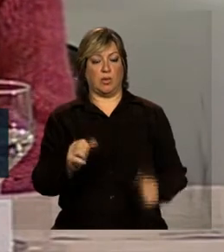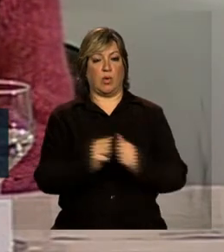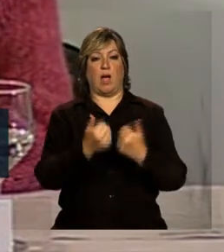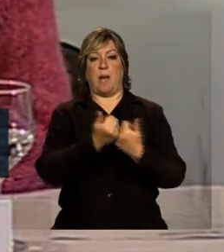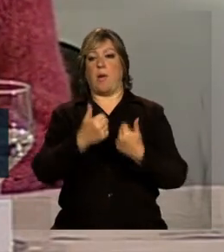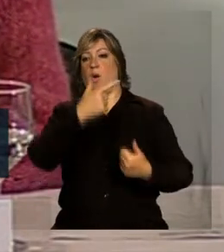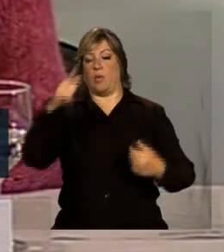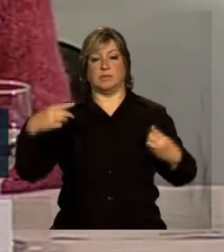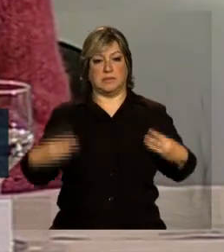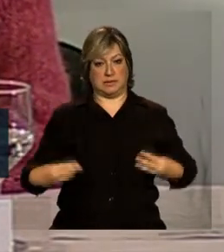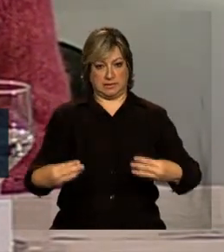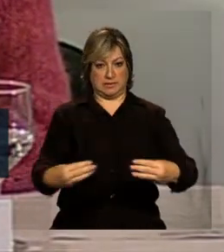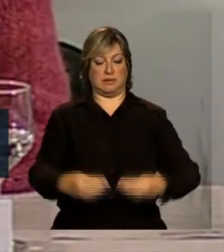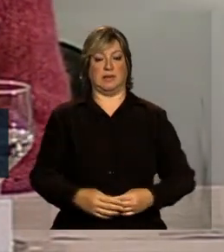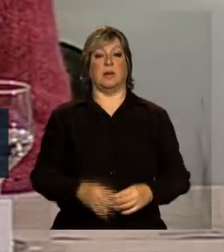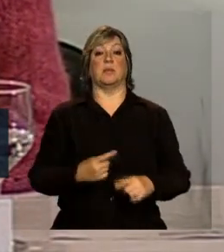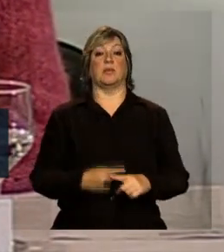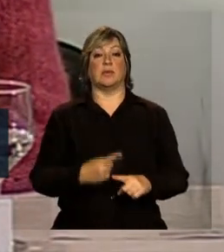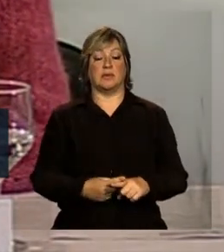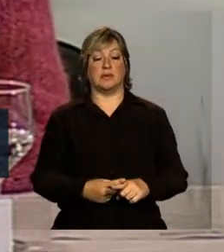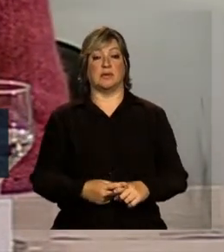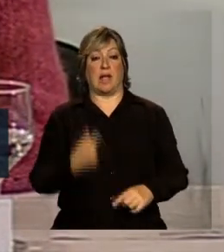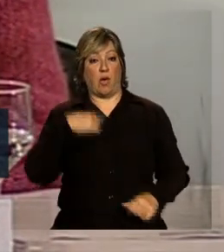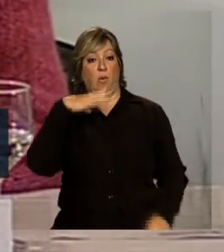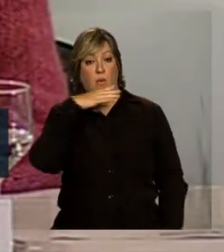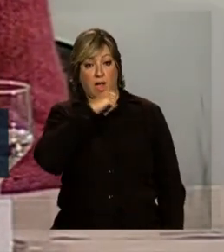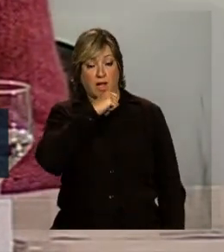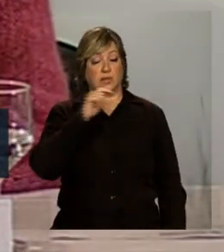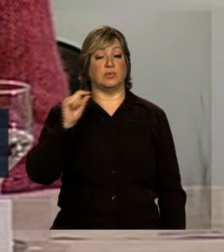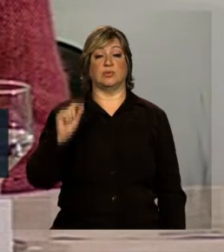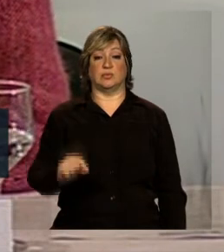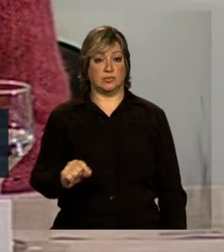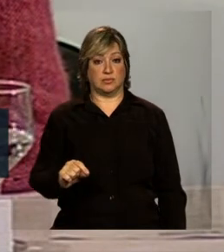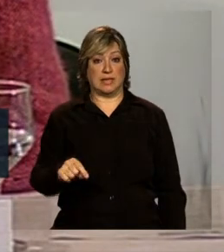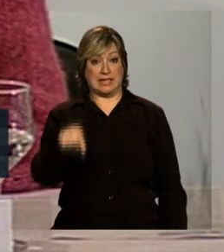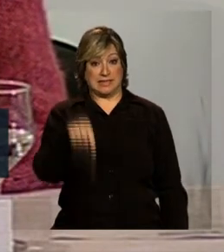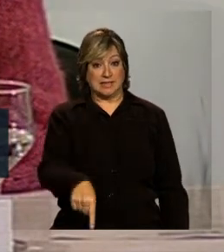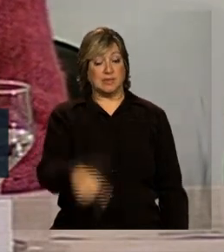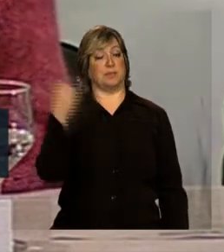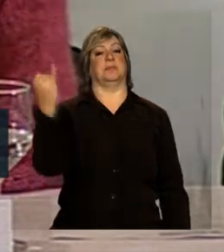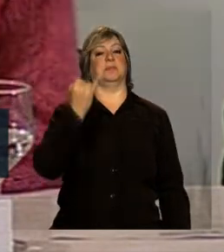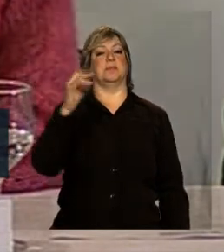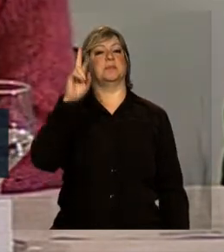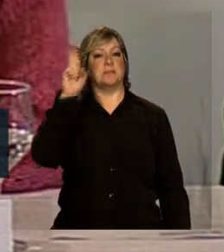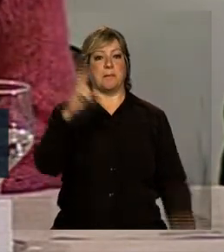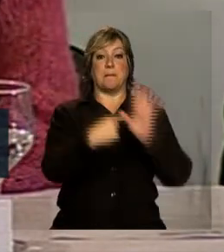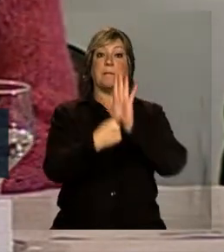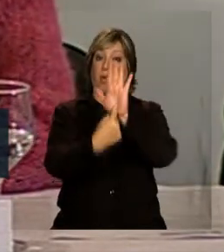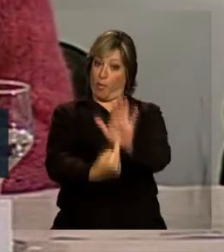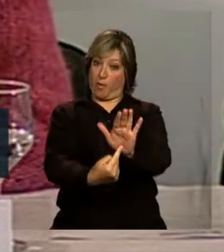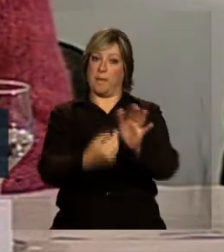outros ministérios, porque eu acho que isso representa bem